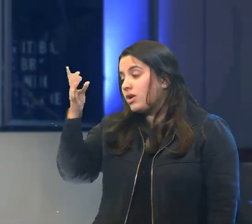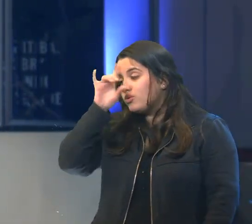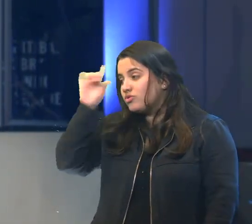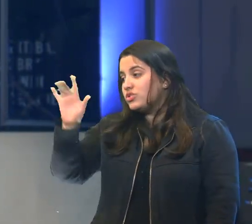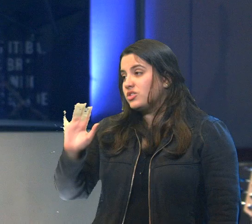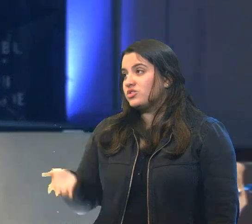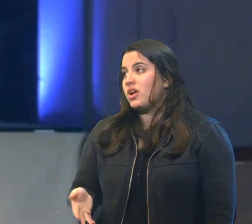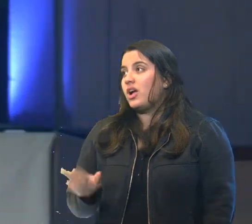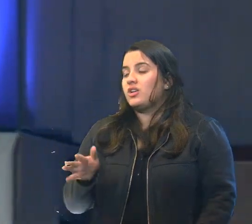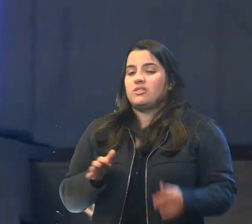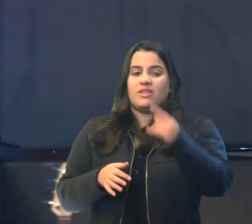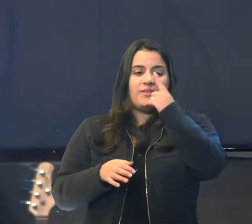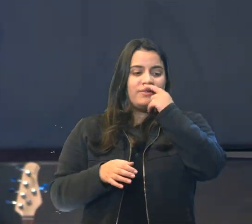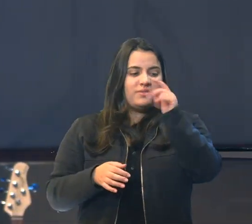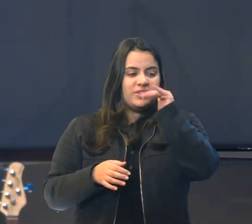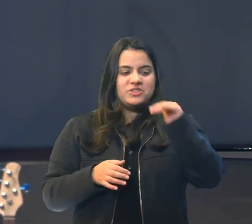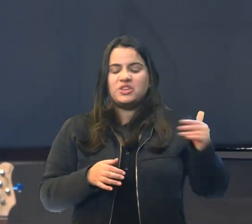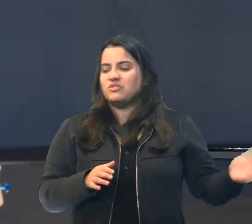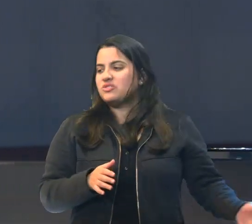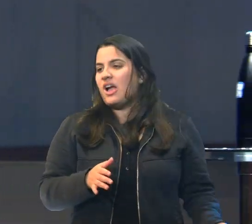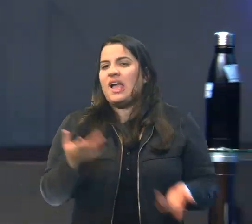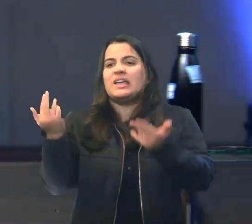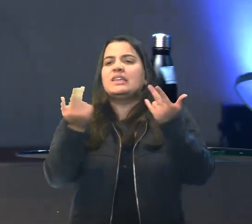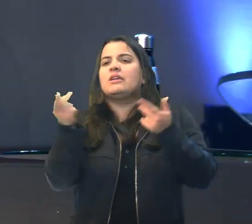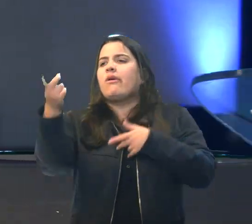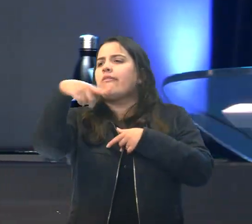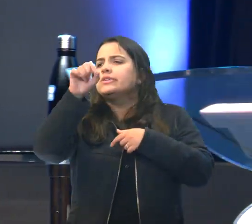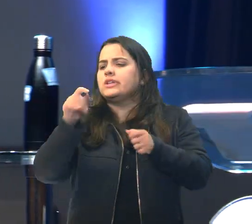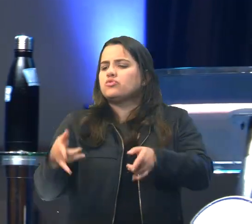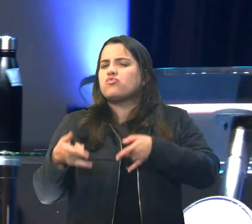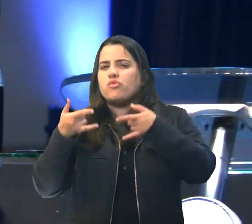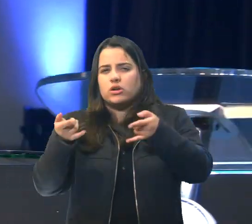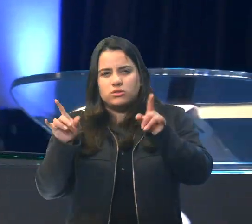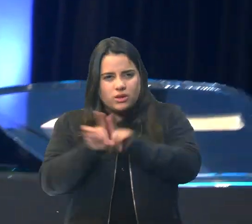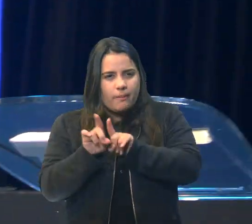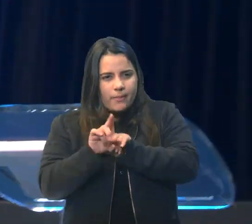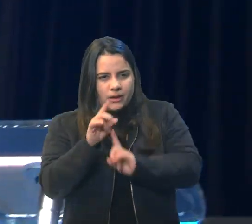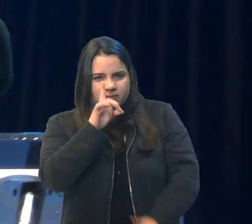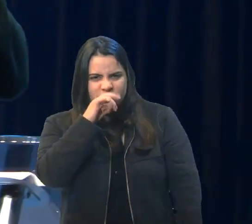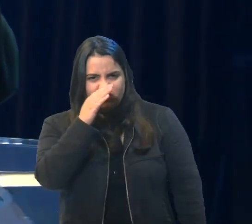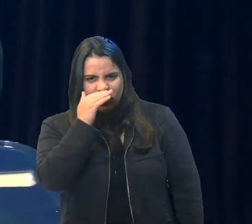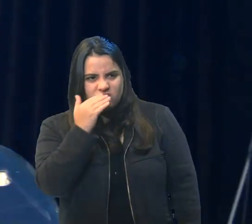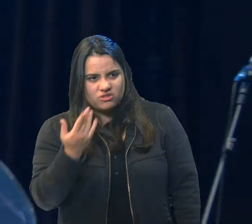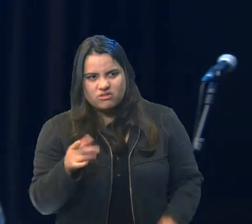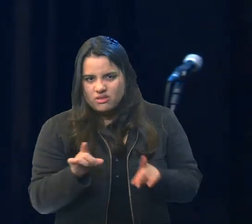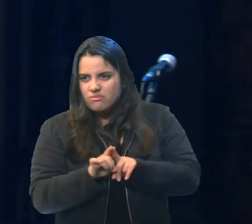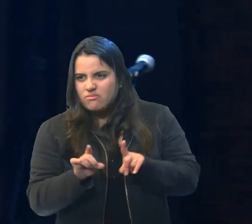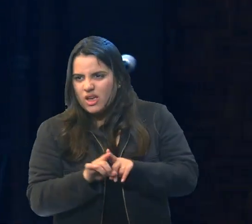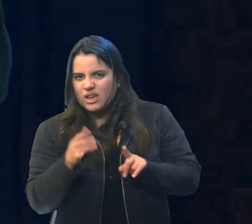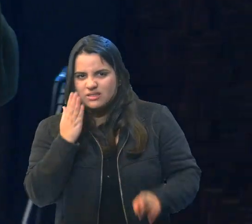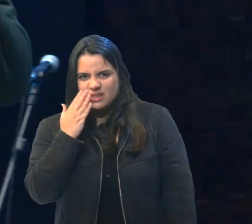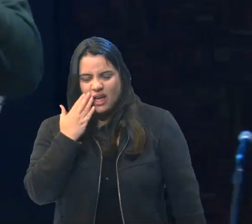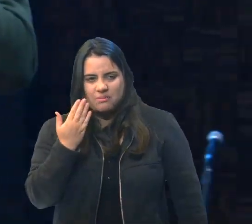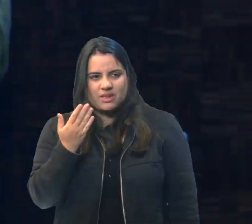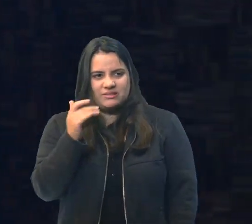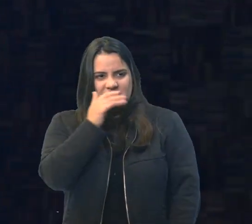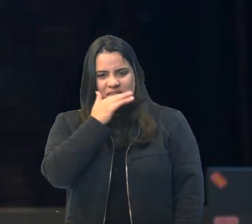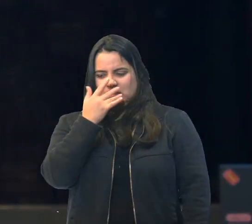Deve estar fedido, igual o quarto dos adolescentes da primeira igreja batista. Aquele cheiro de